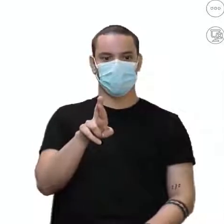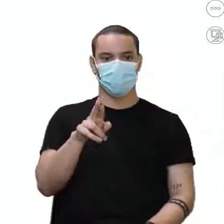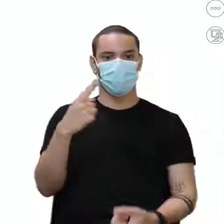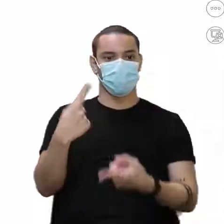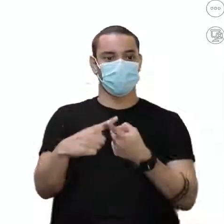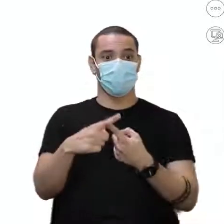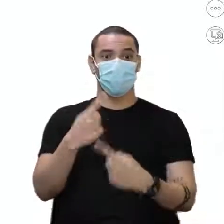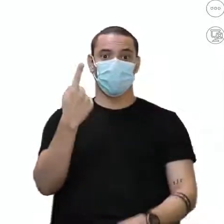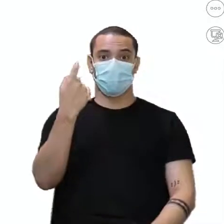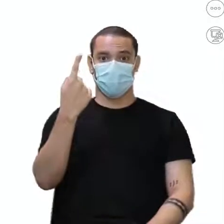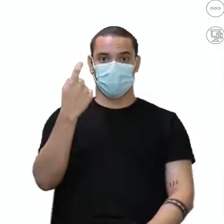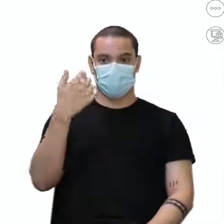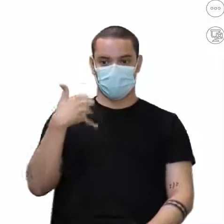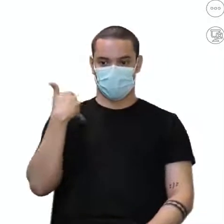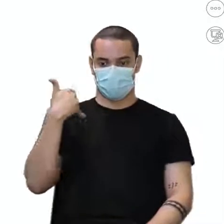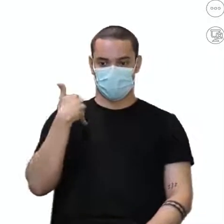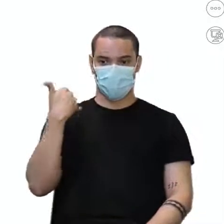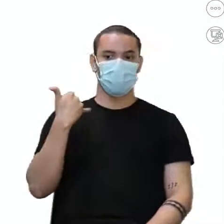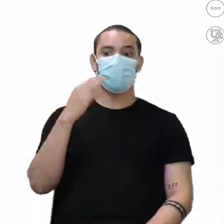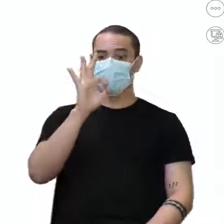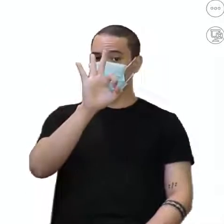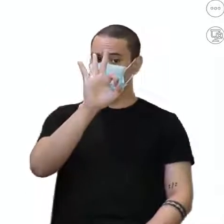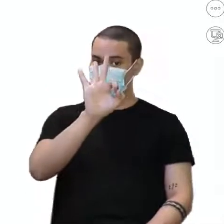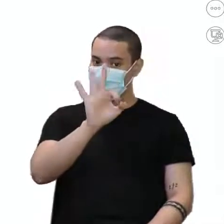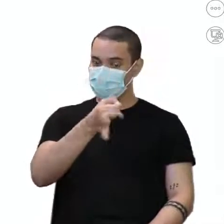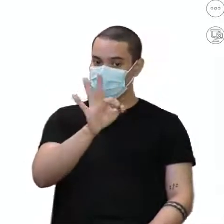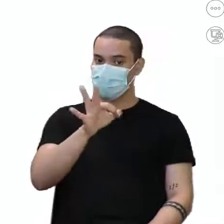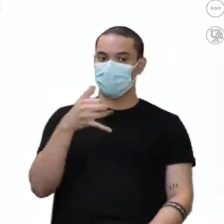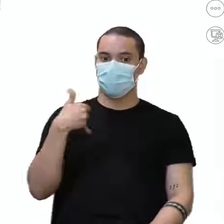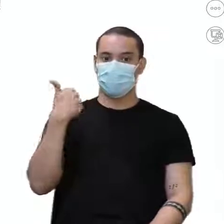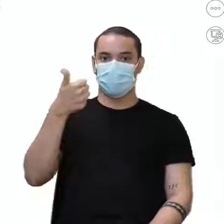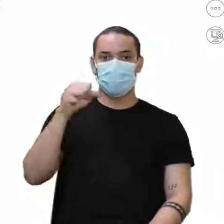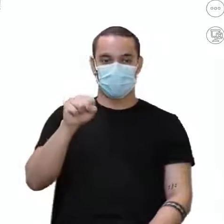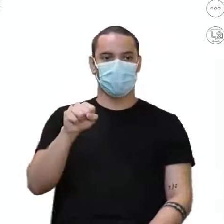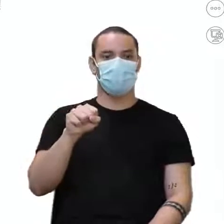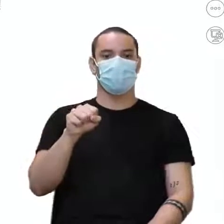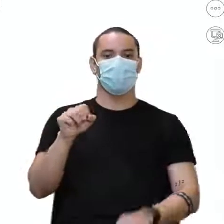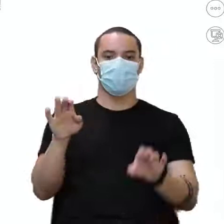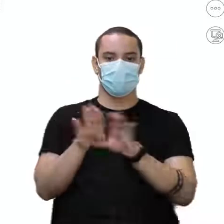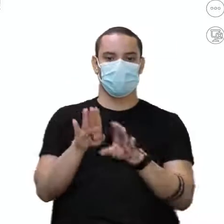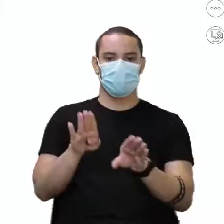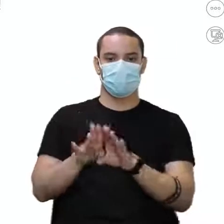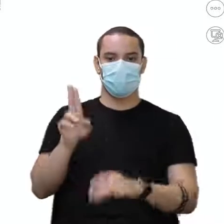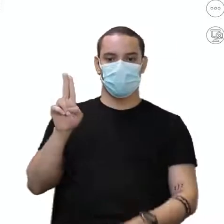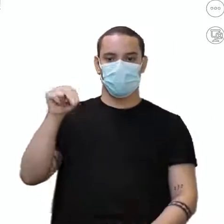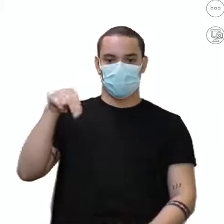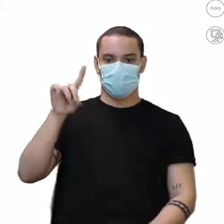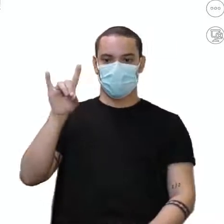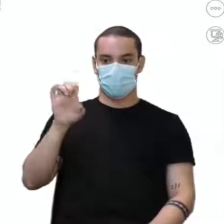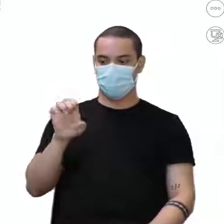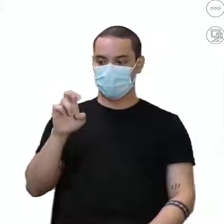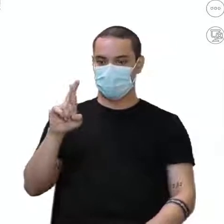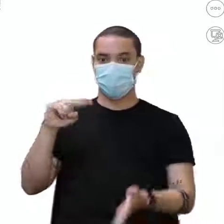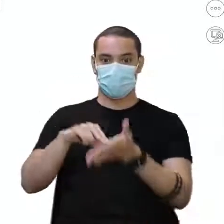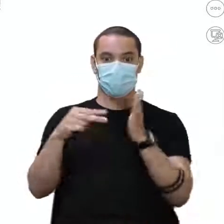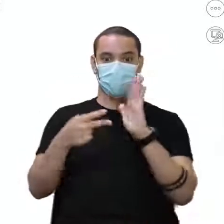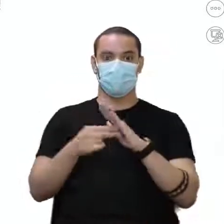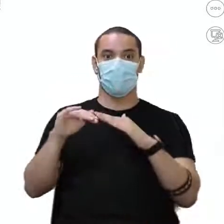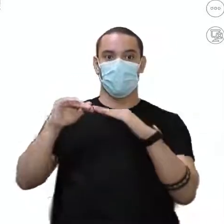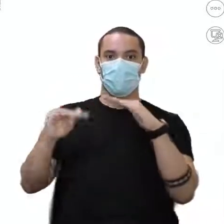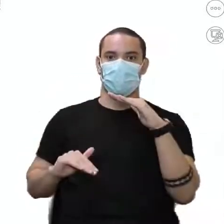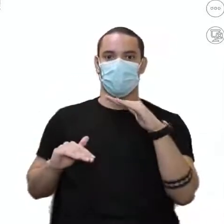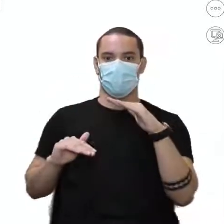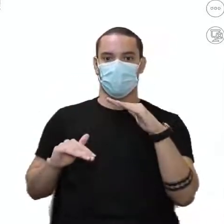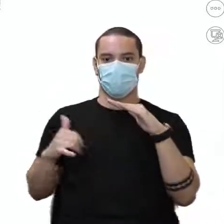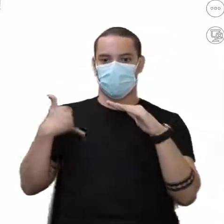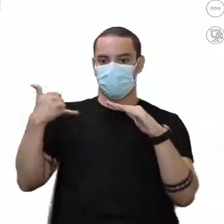de contas é só uma idade. E é mesmo a idade correta. E a palavra under, para quem não sabe, significa menor.